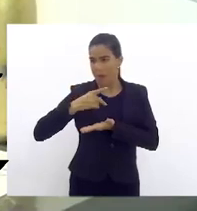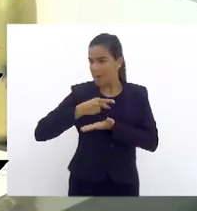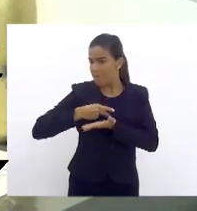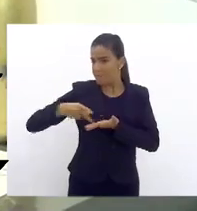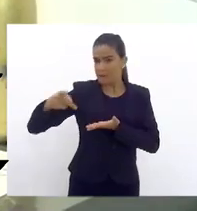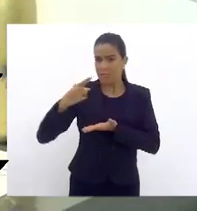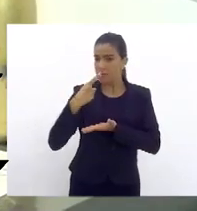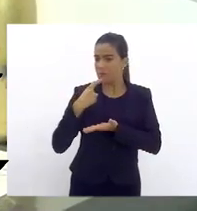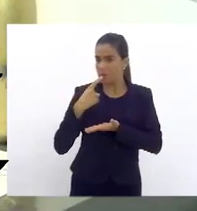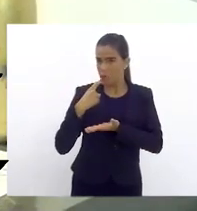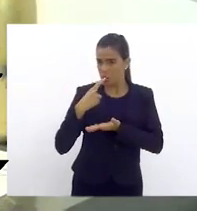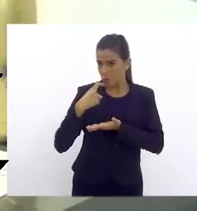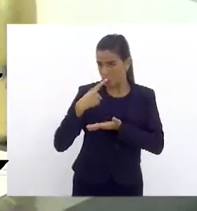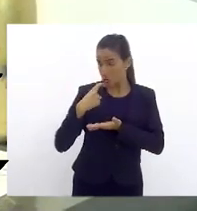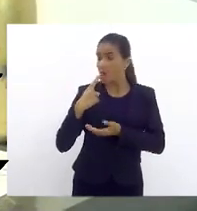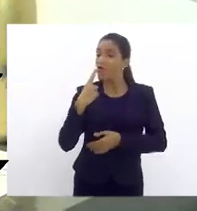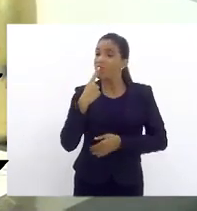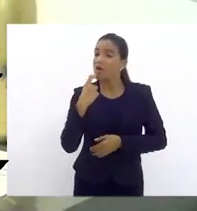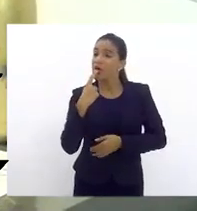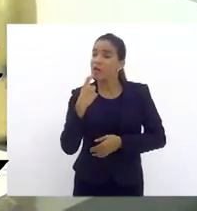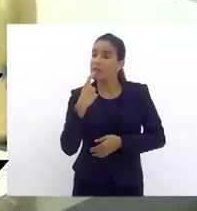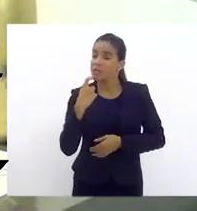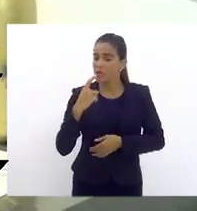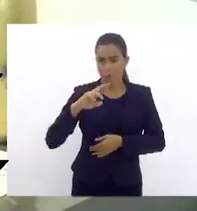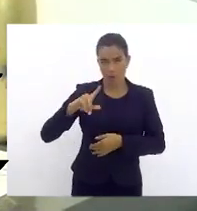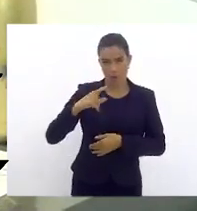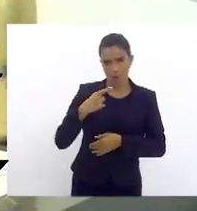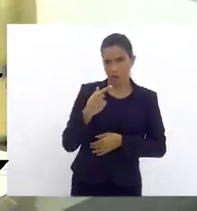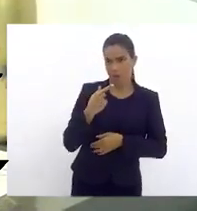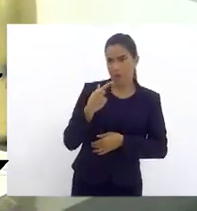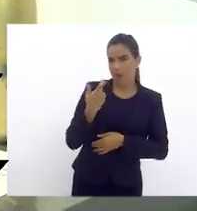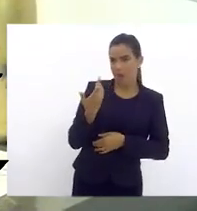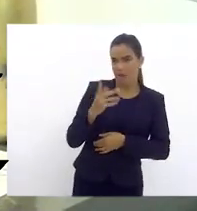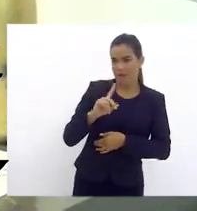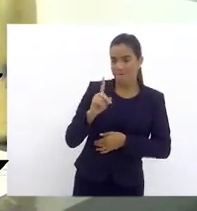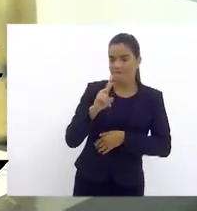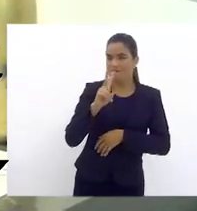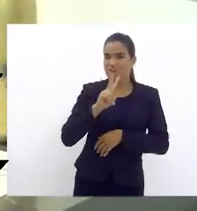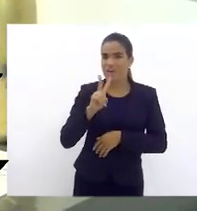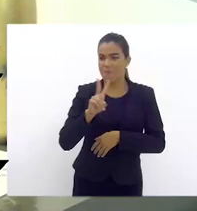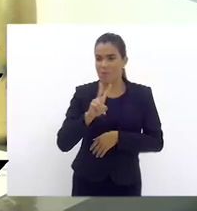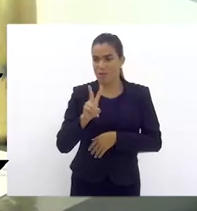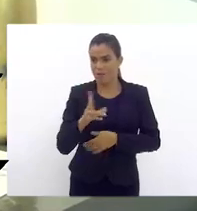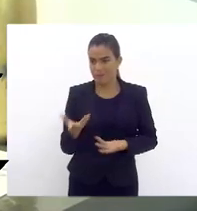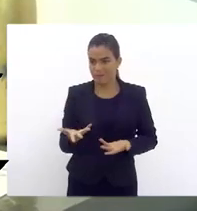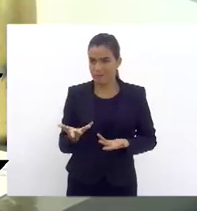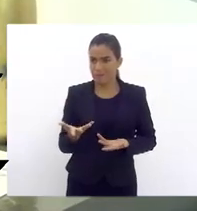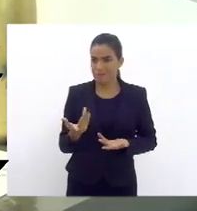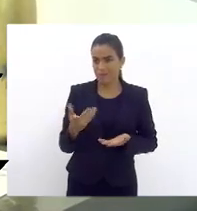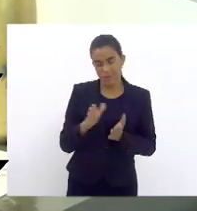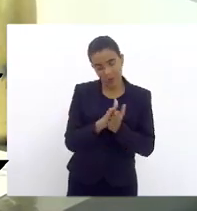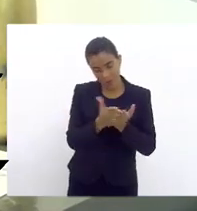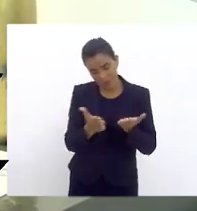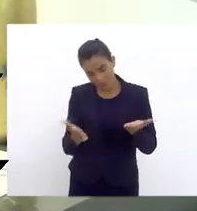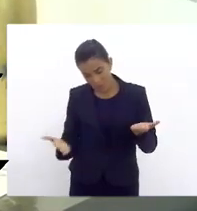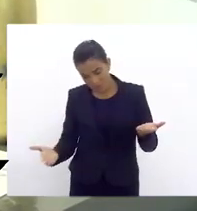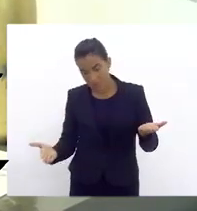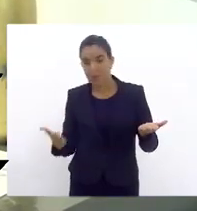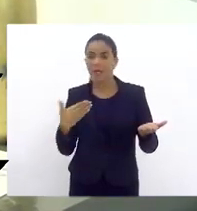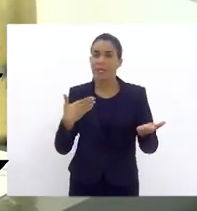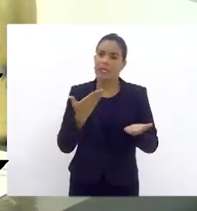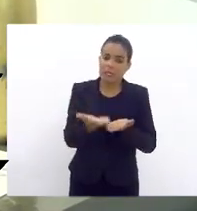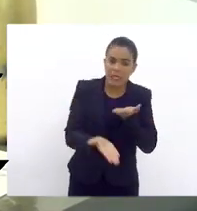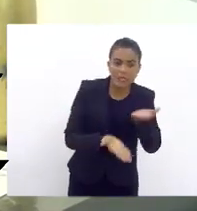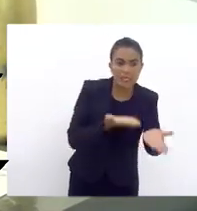ler negro sangue não é vermelho fazer uma capacitação para abrir essa cartilha e ler e tratar